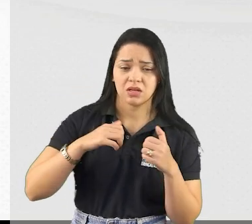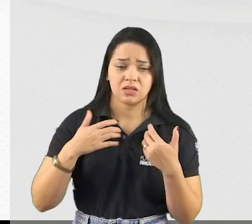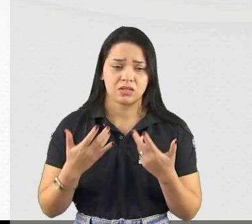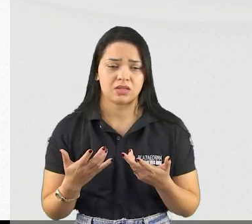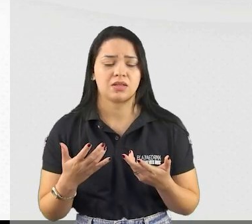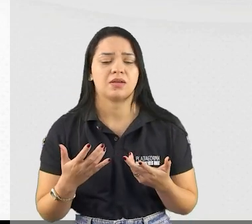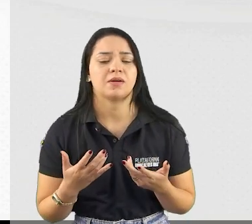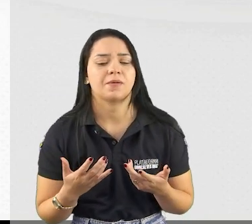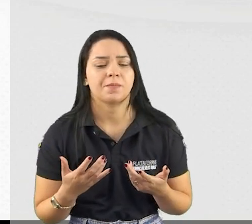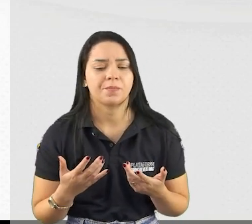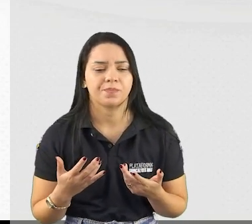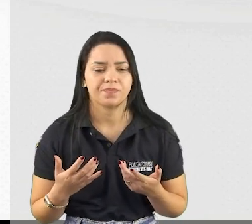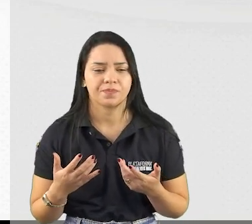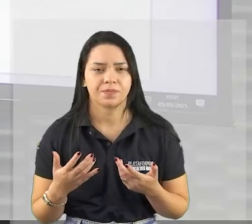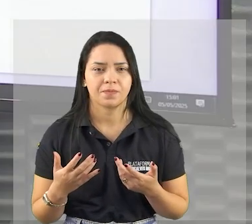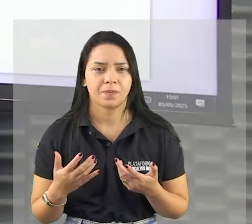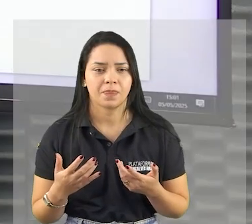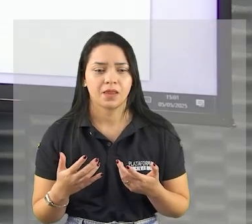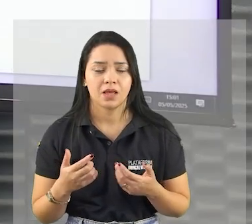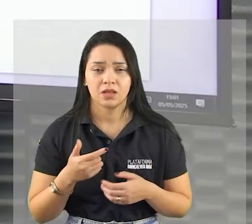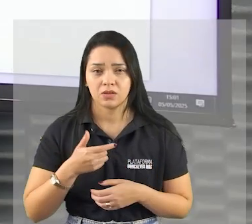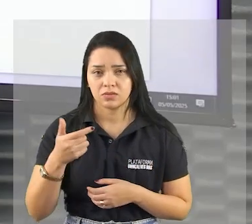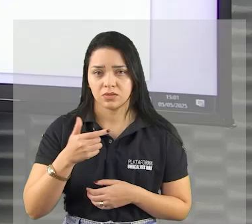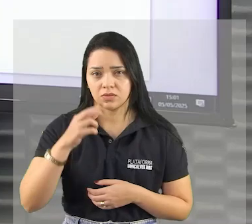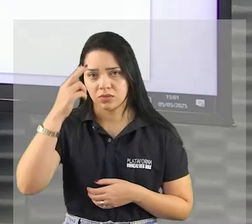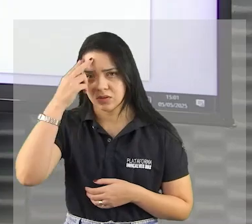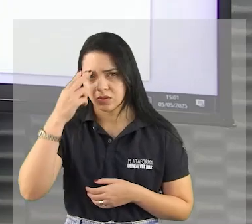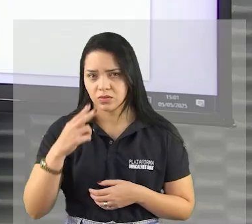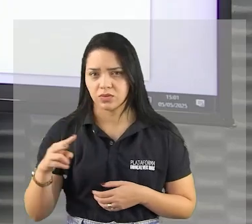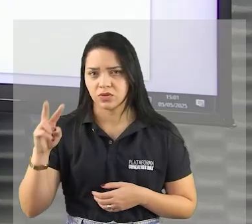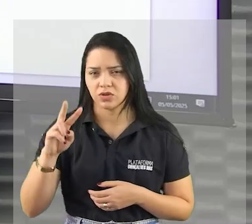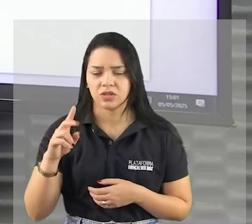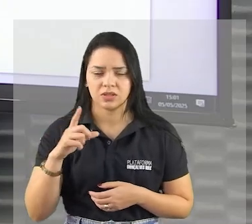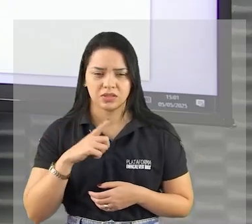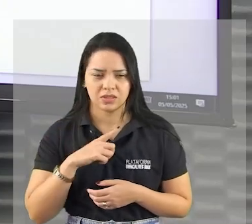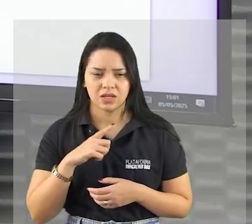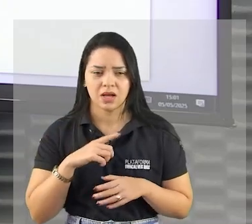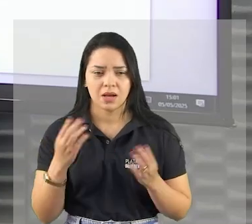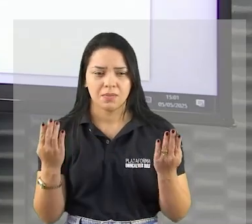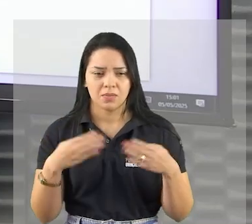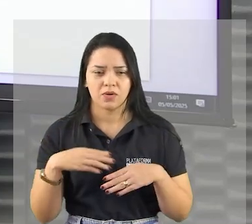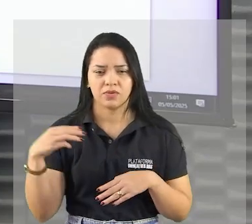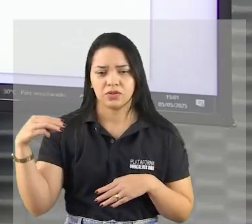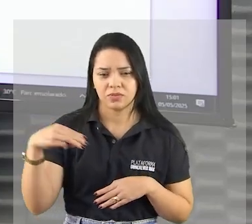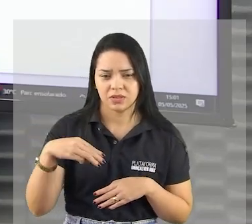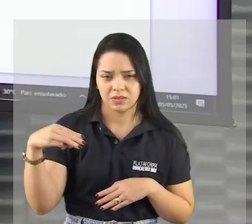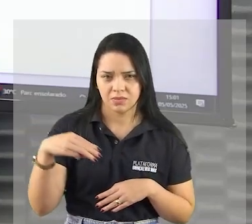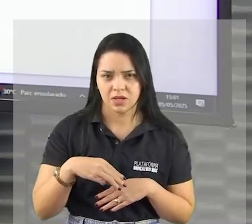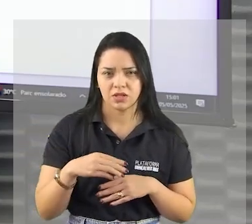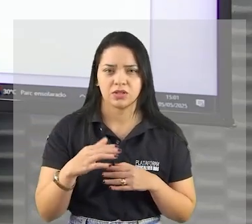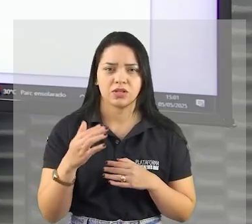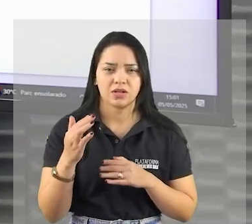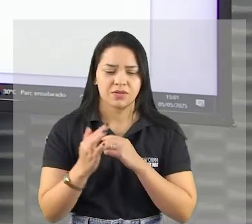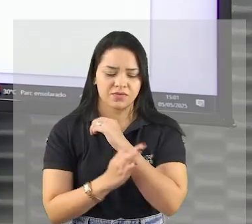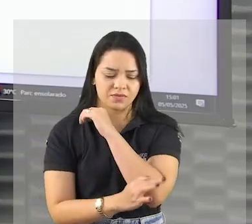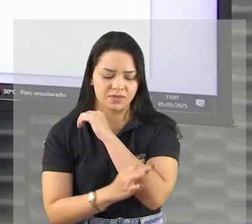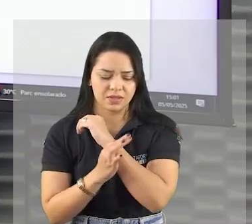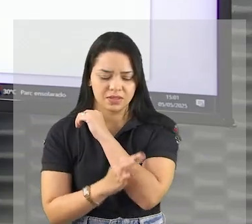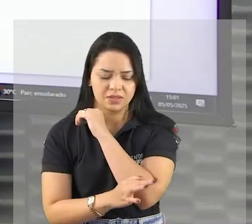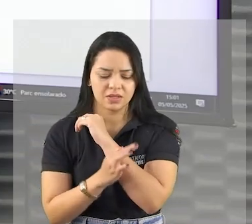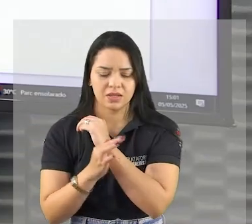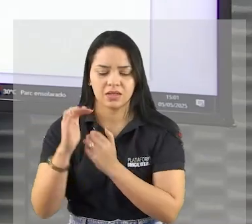divisão está estruturada dessa maneira. Então, no segundo dia, você vai ter a prova de matemática e as de física, química e